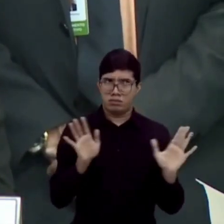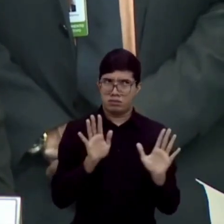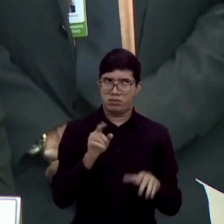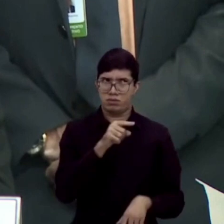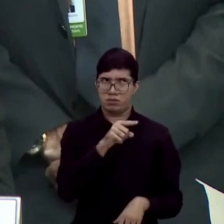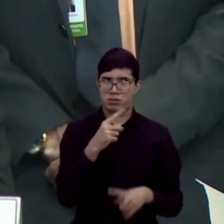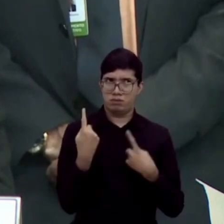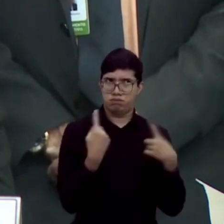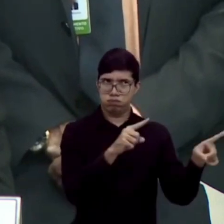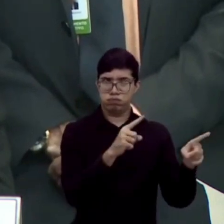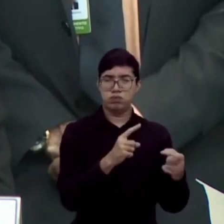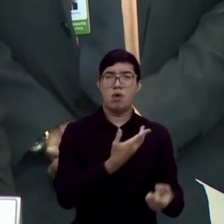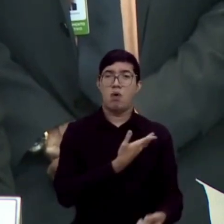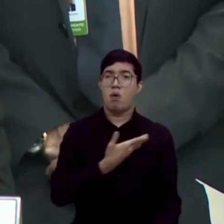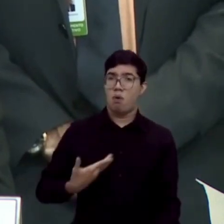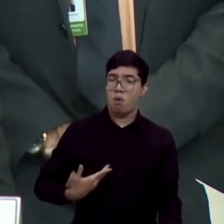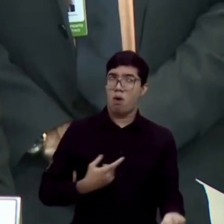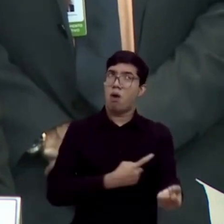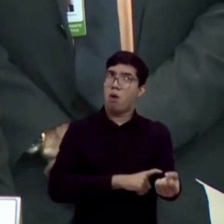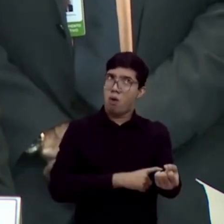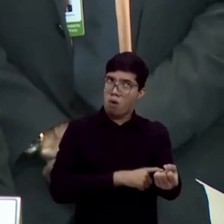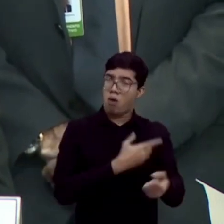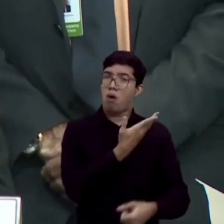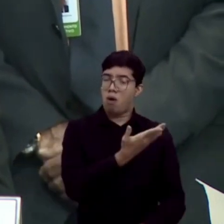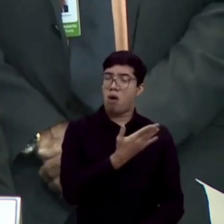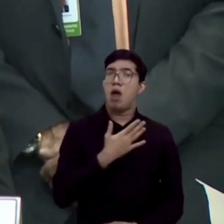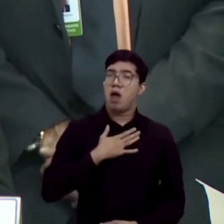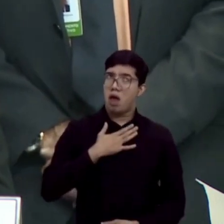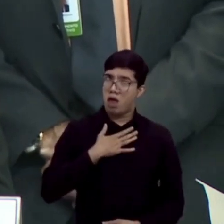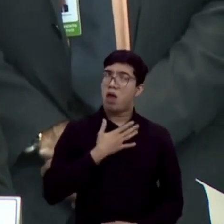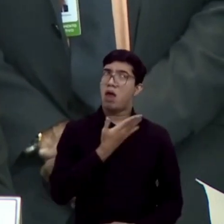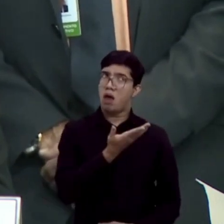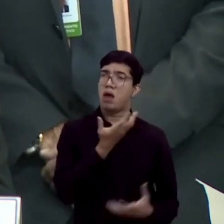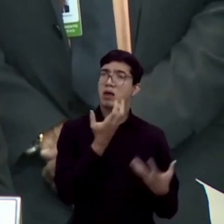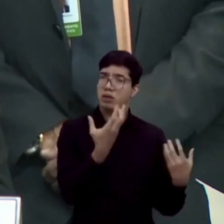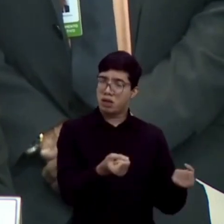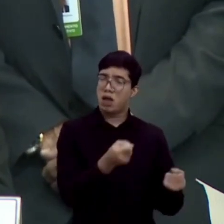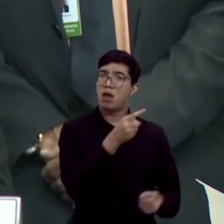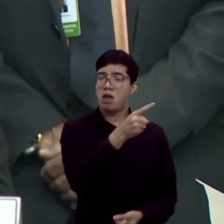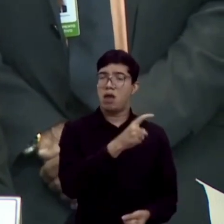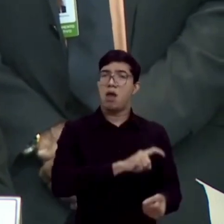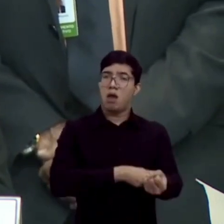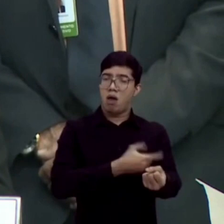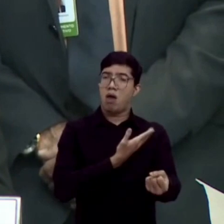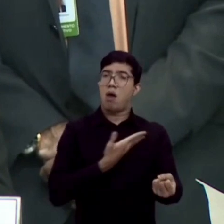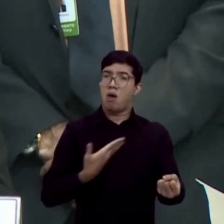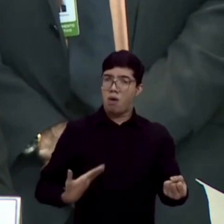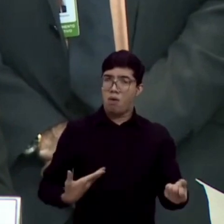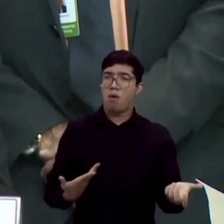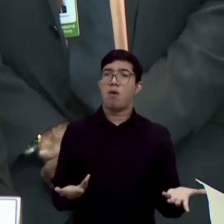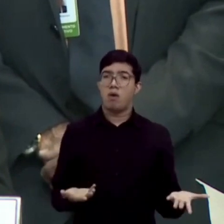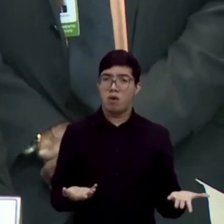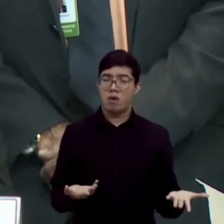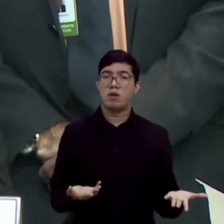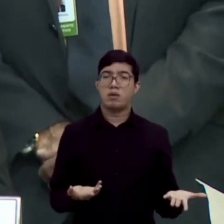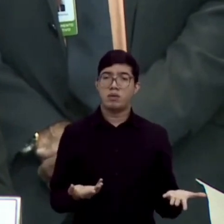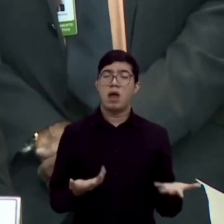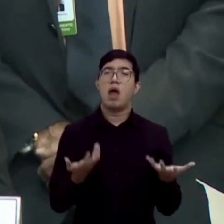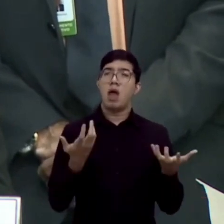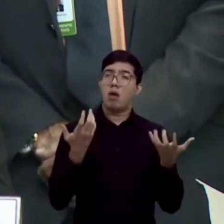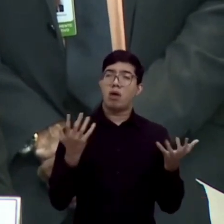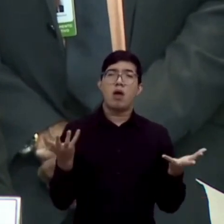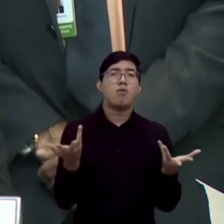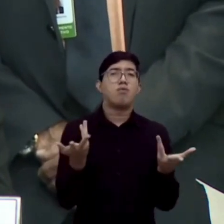nós somos, inclusive, governados por ele, ele é o meu governador. E vou trabalhar para que ele faça um excelente governo, para